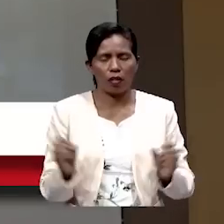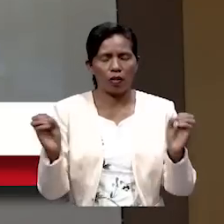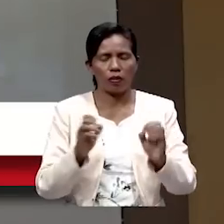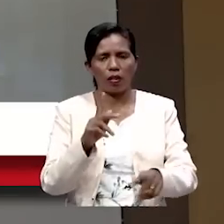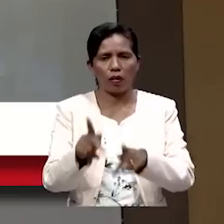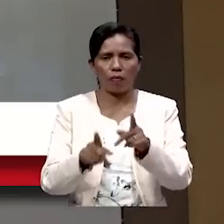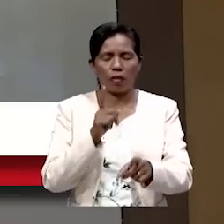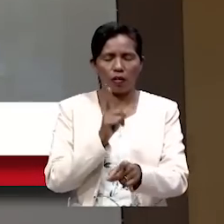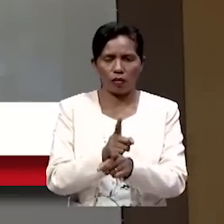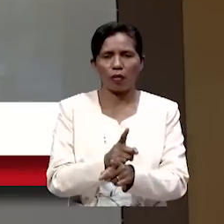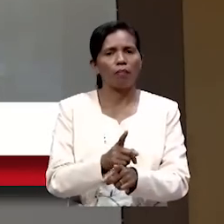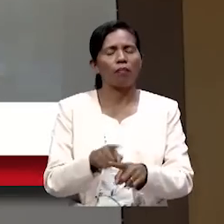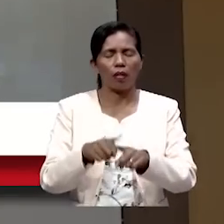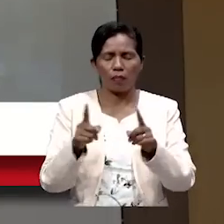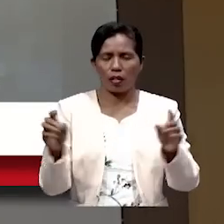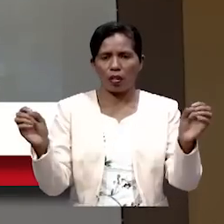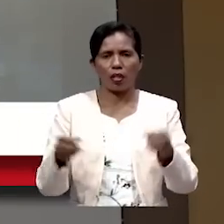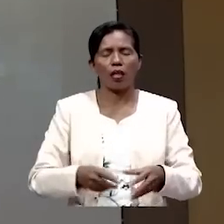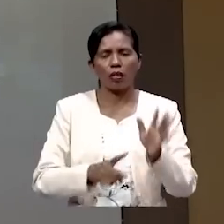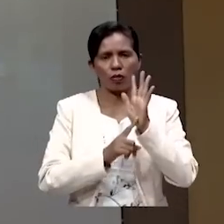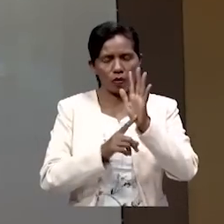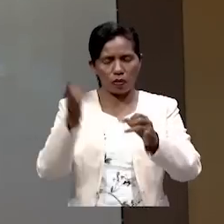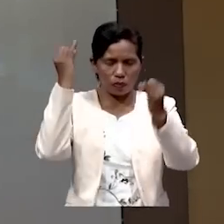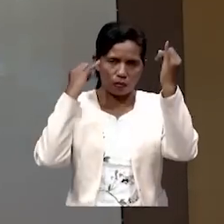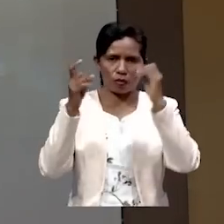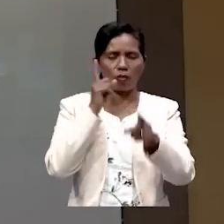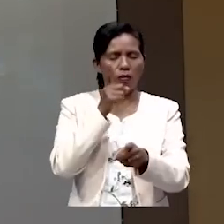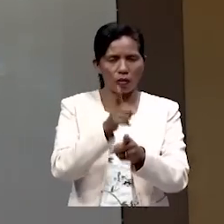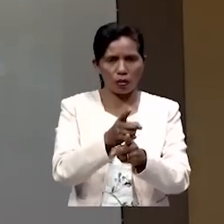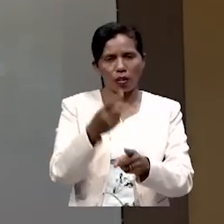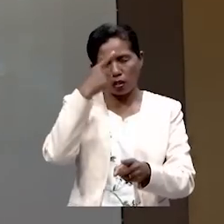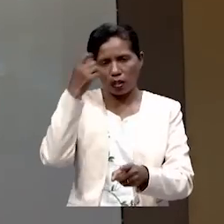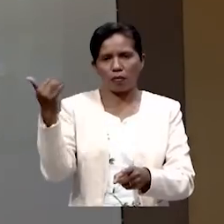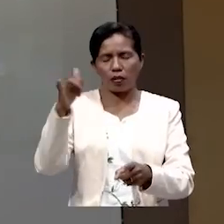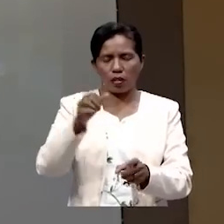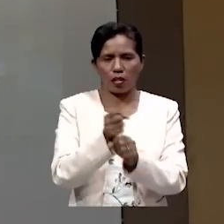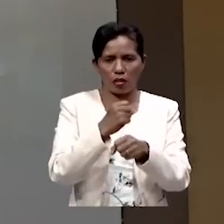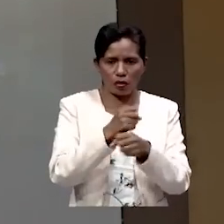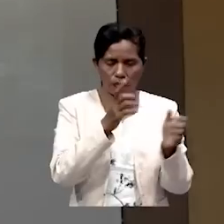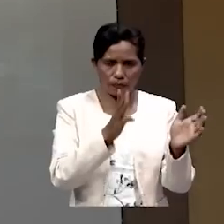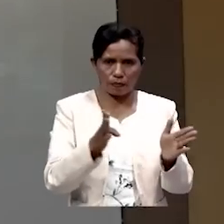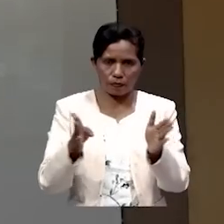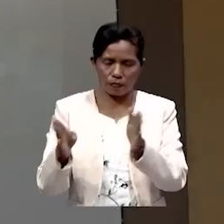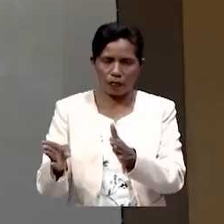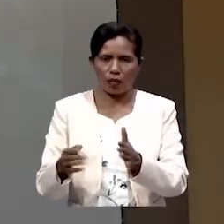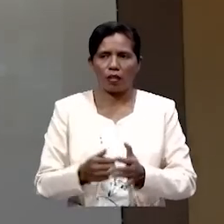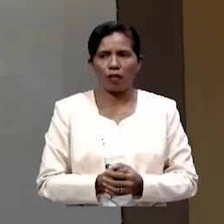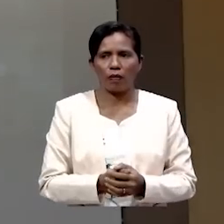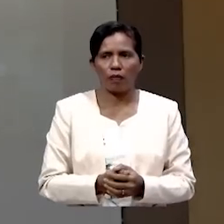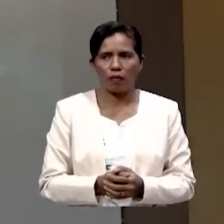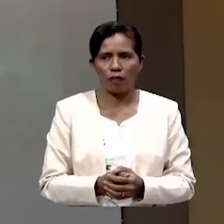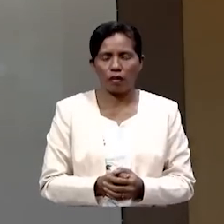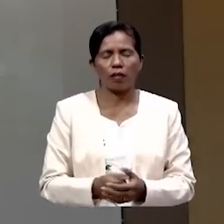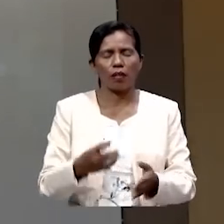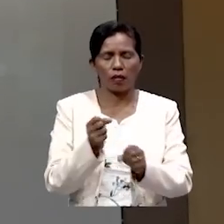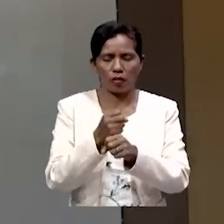ladig no mebe la iha clareza iha informação nebe mahato tam Sira bara kalo na processo halo tratamento trata